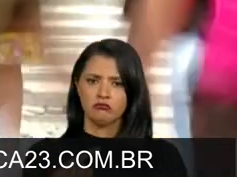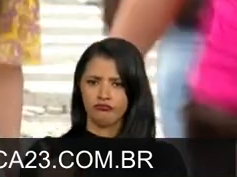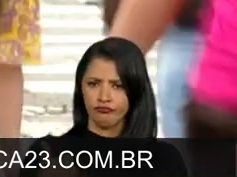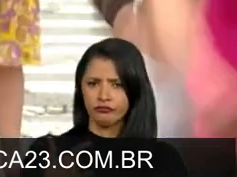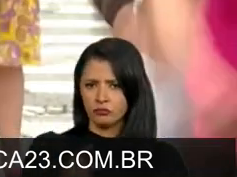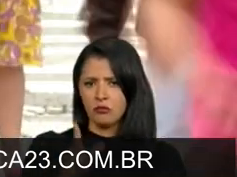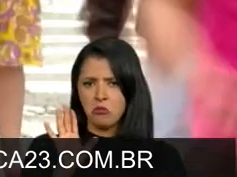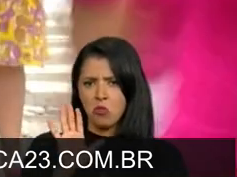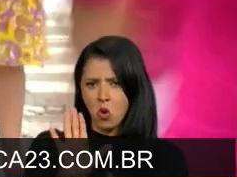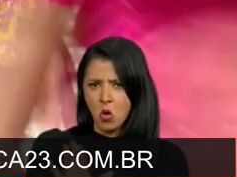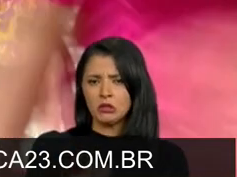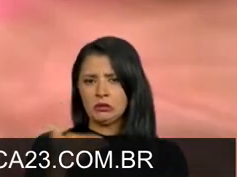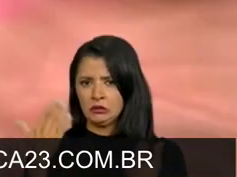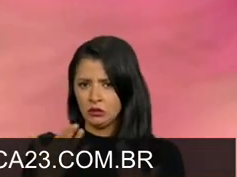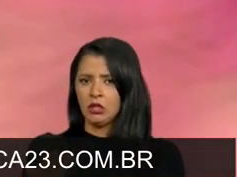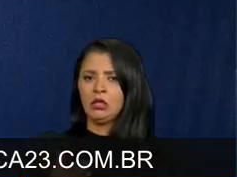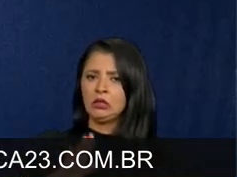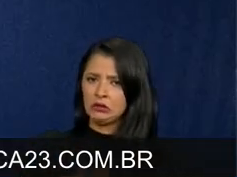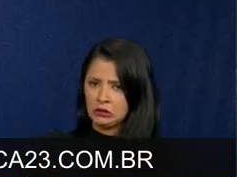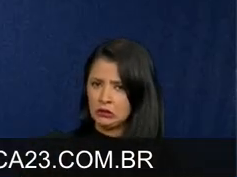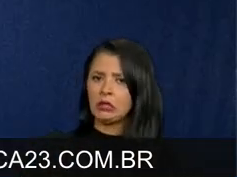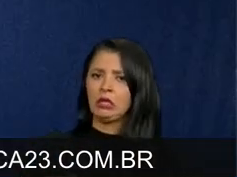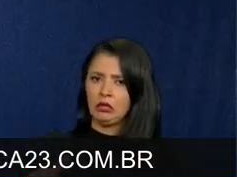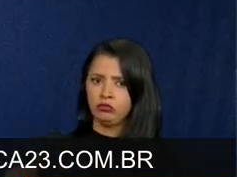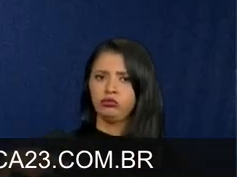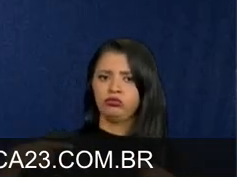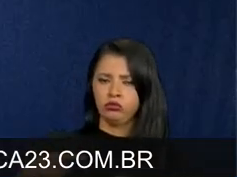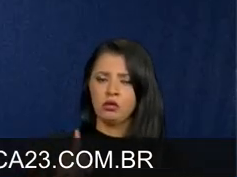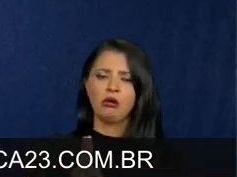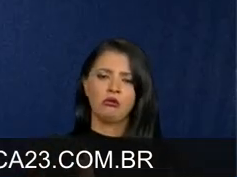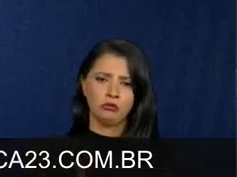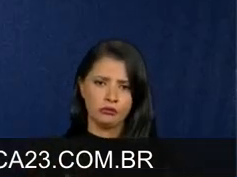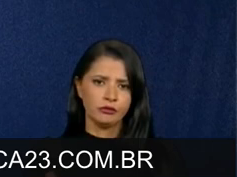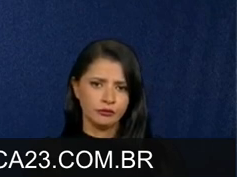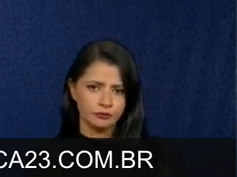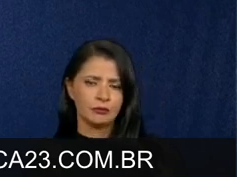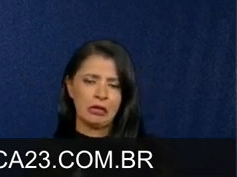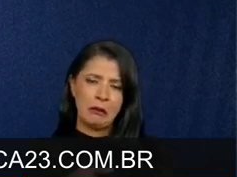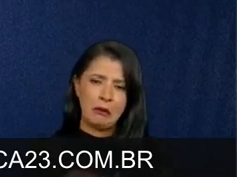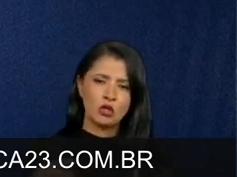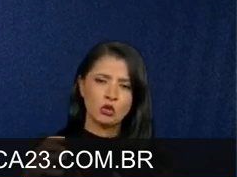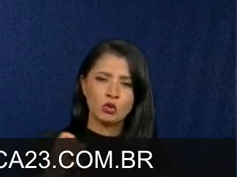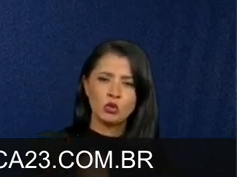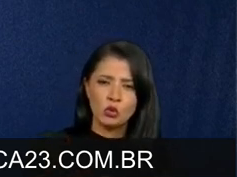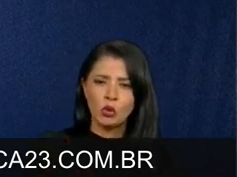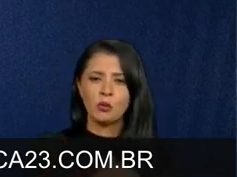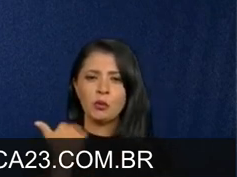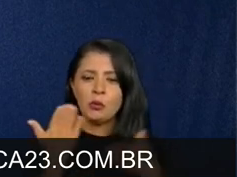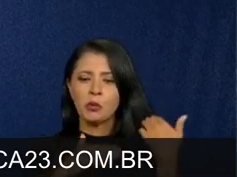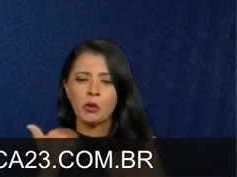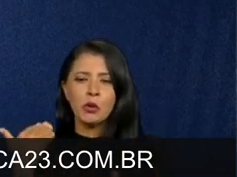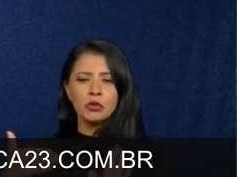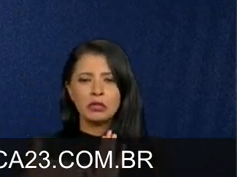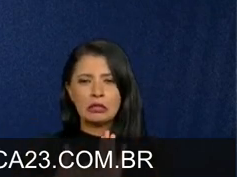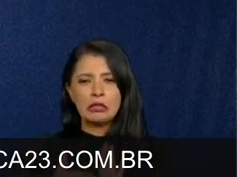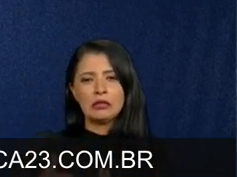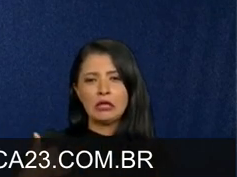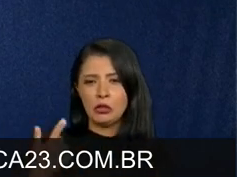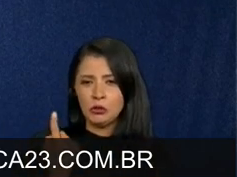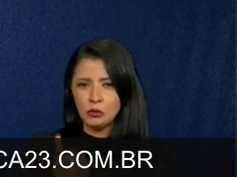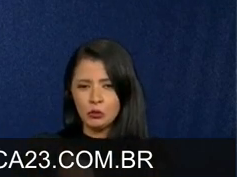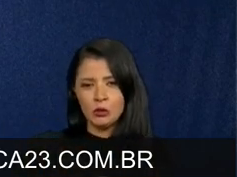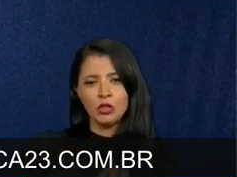mortalidade infantil ainda é um desafio. Nós temos uma média de morte no Brasil, de morte até 1 ano de idade.